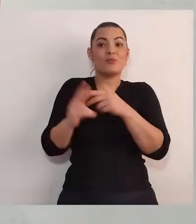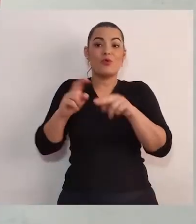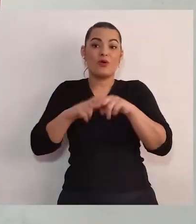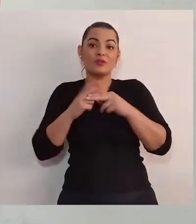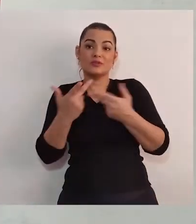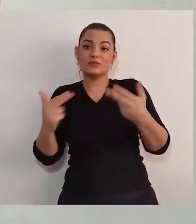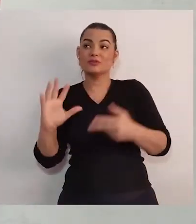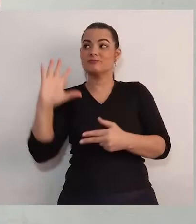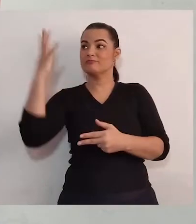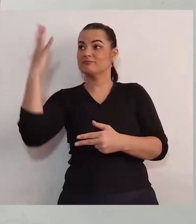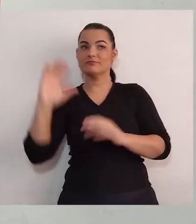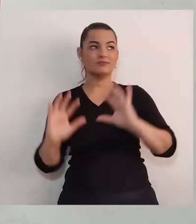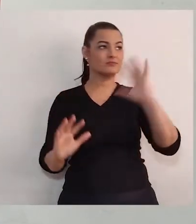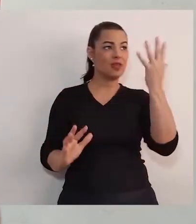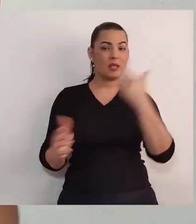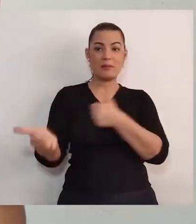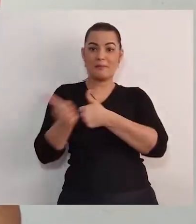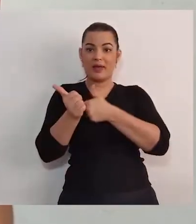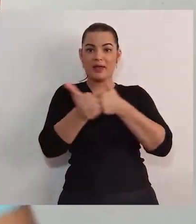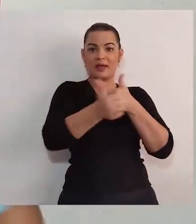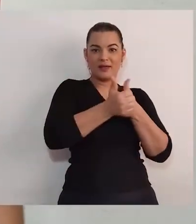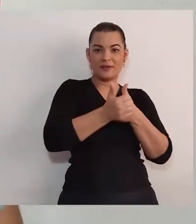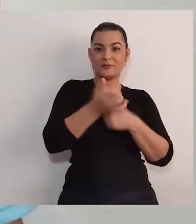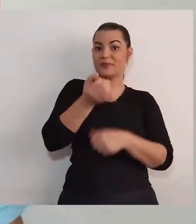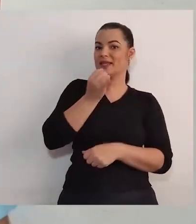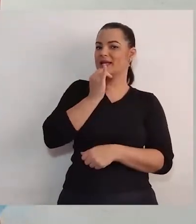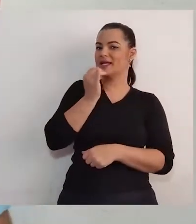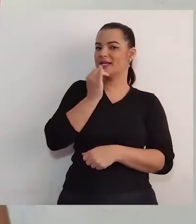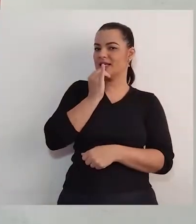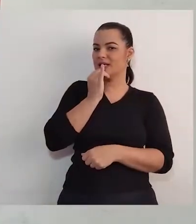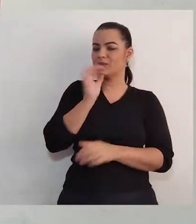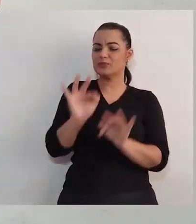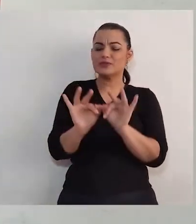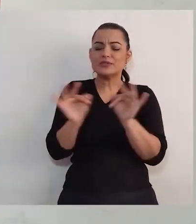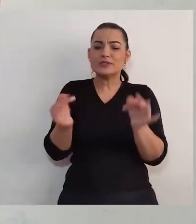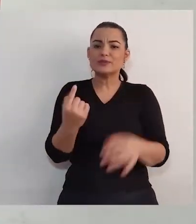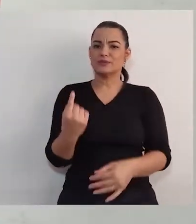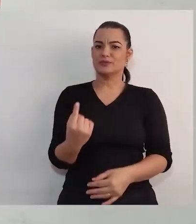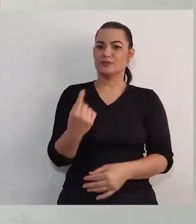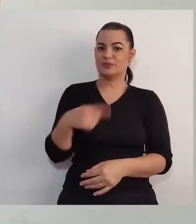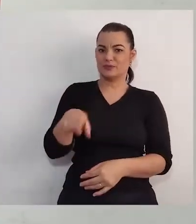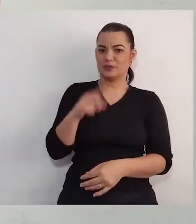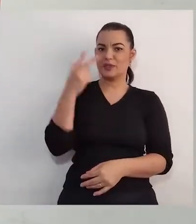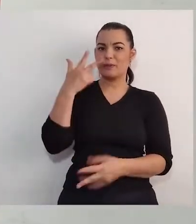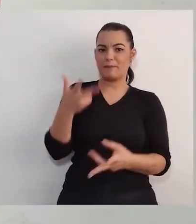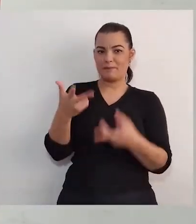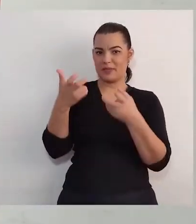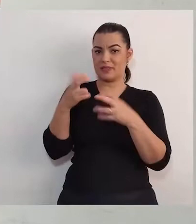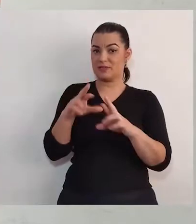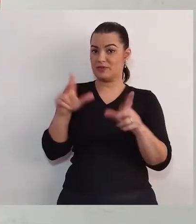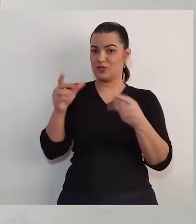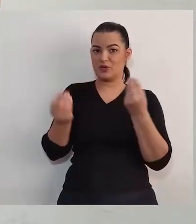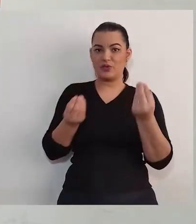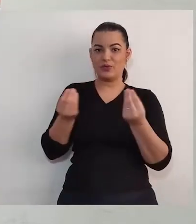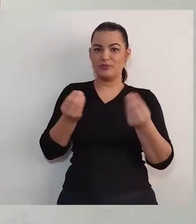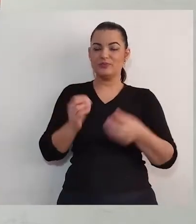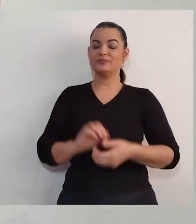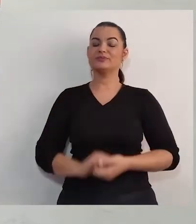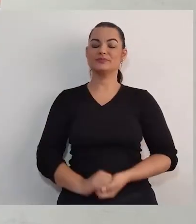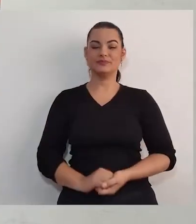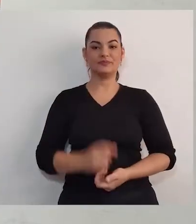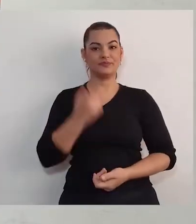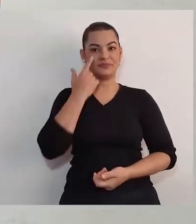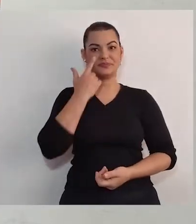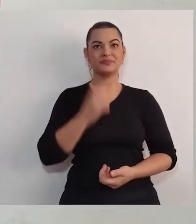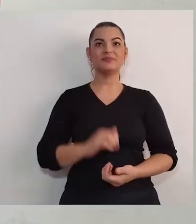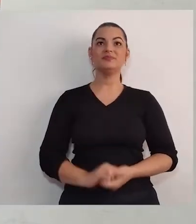acontecendo à nossa volta. Eu vou dar um exemplo bem simples para vocês perceberem essa diferença. Tá bom? Então,